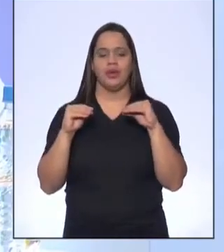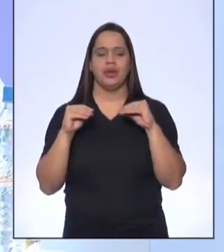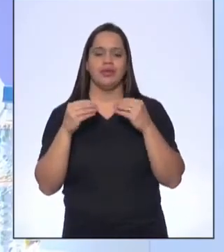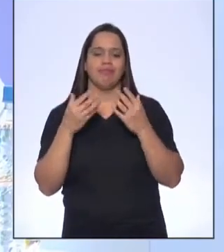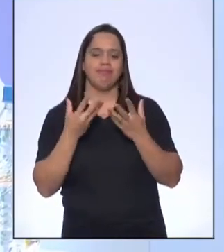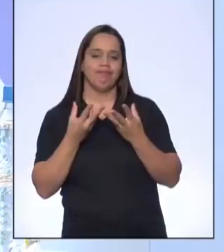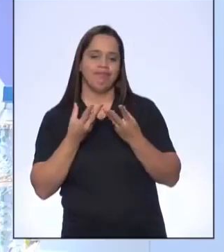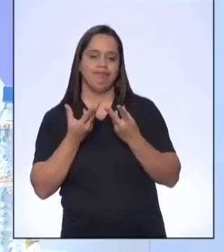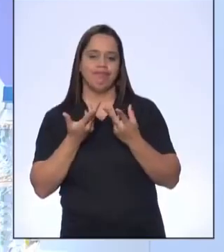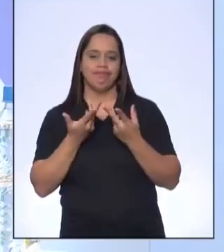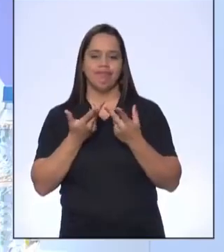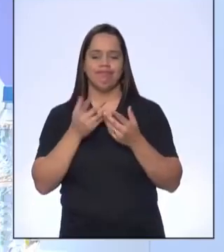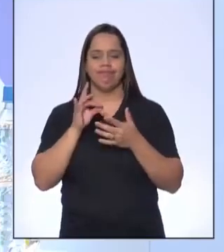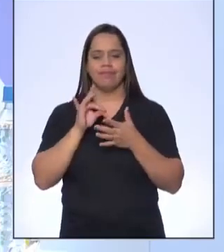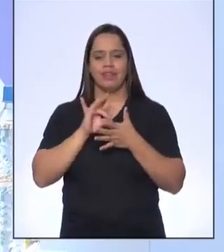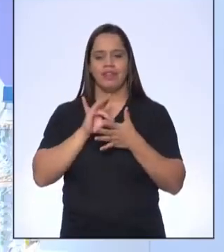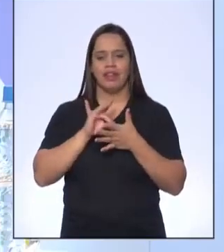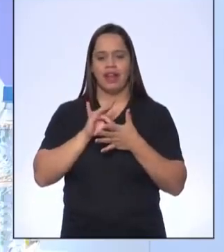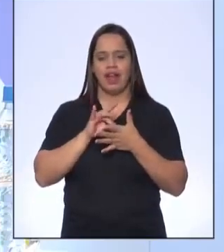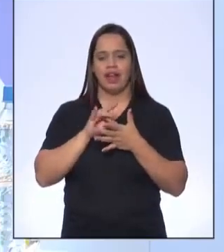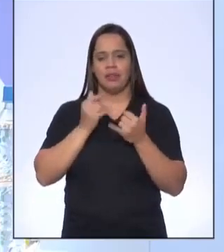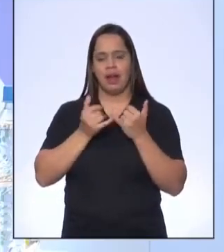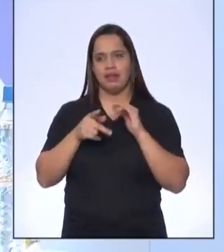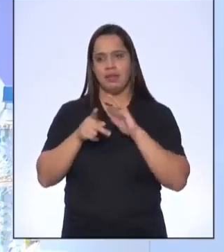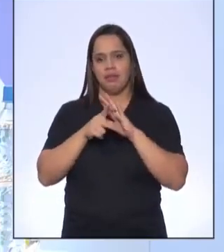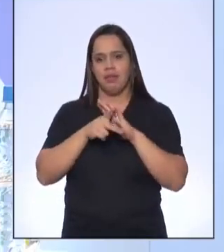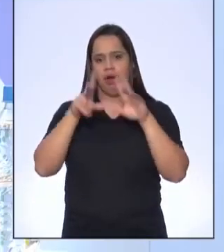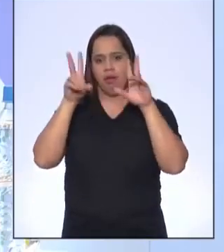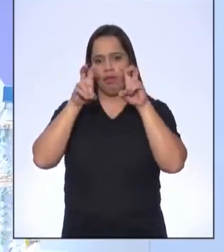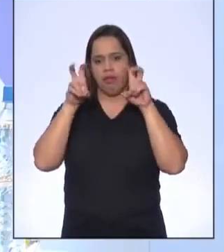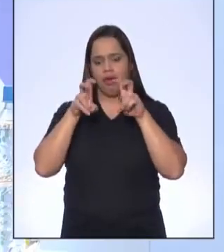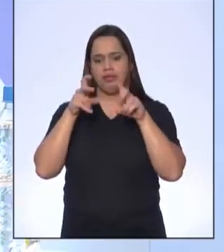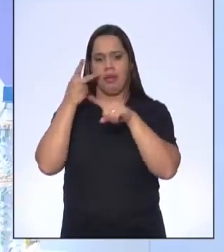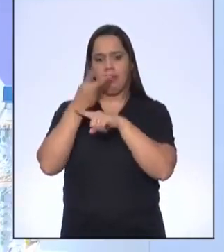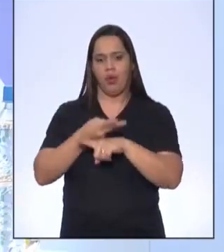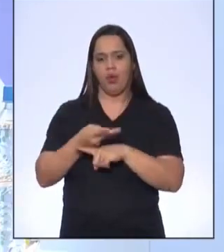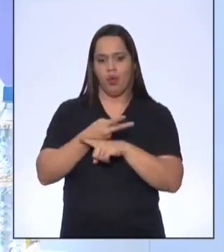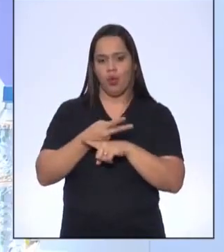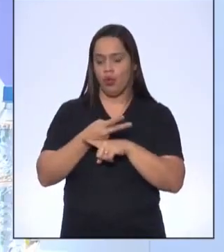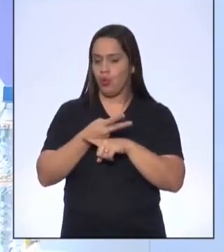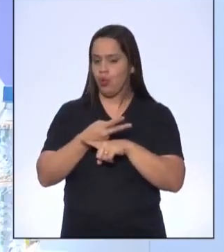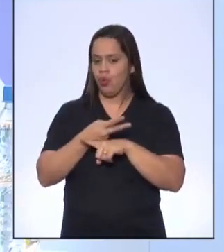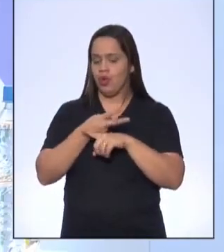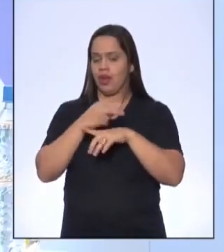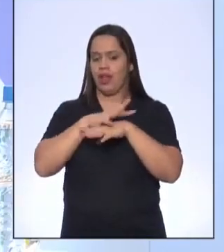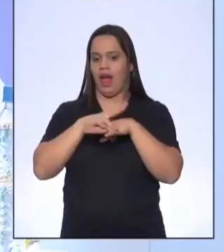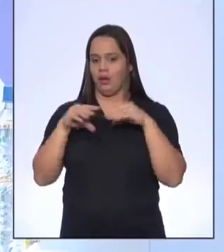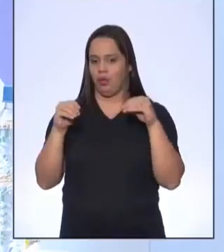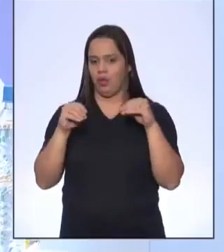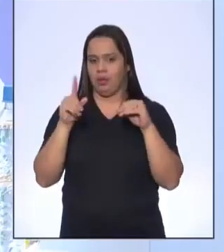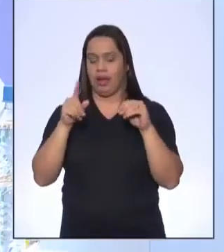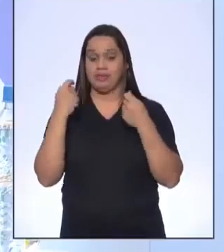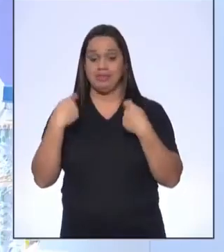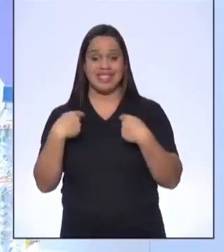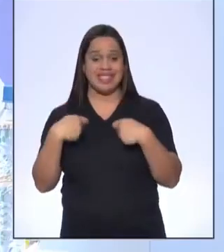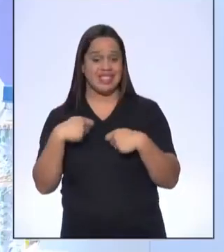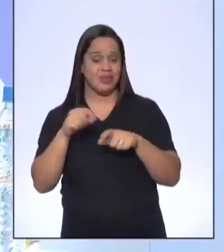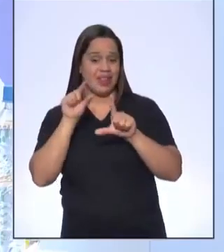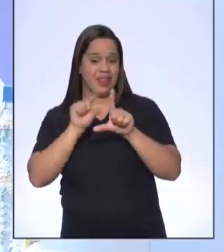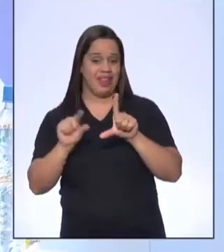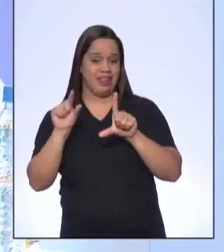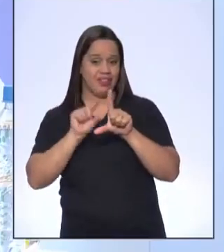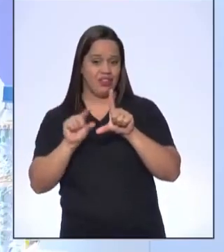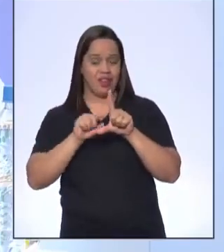na verdade, acaba saindo como uma manchete, né? A procura Sim. da cura. Nós vamos pedindo uma legenda. Então, vamos ver uma legenda, realmente.